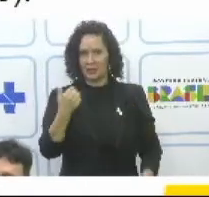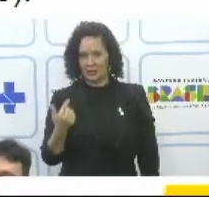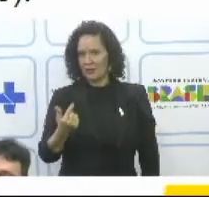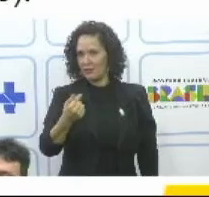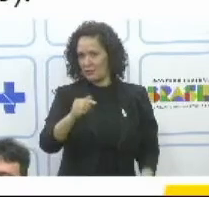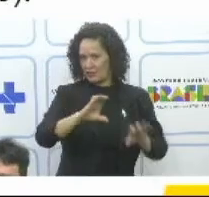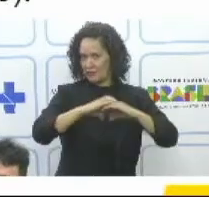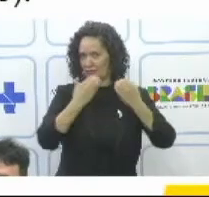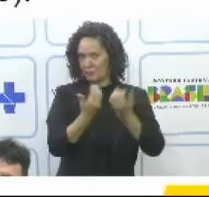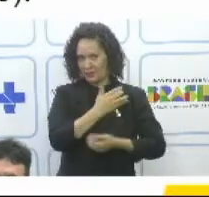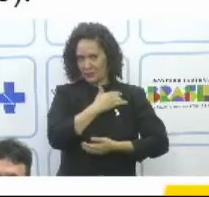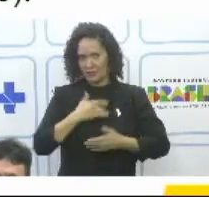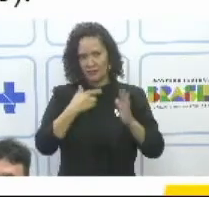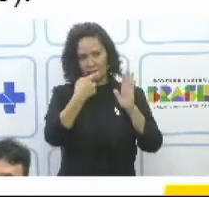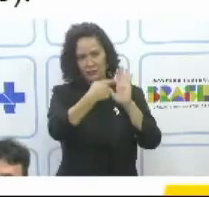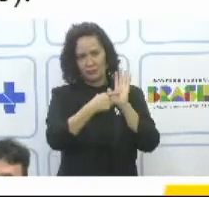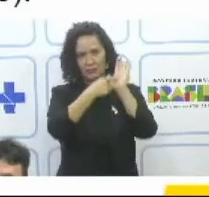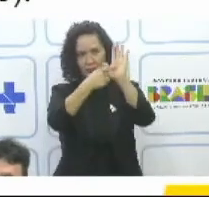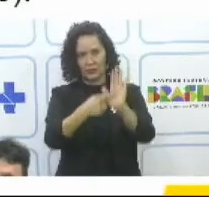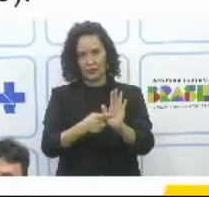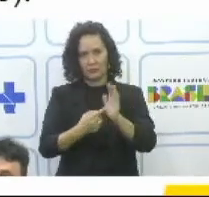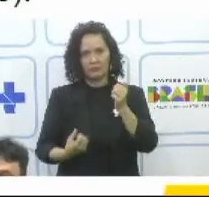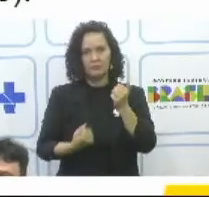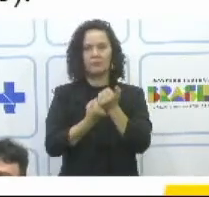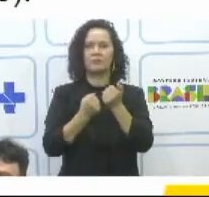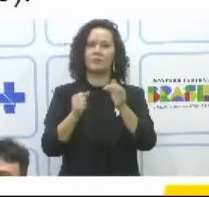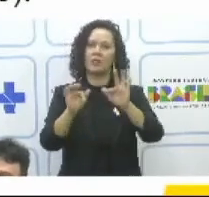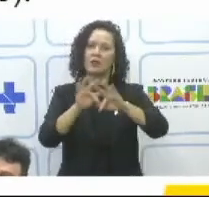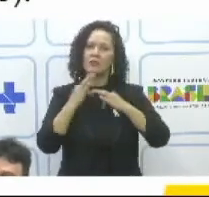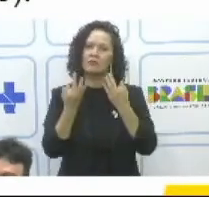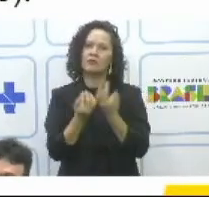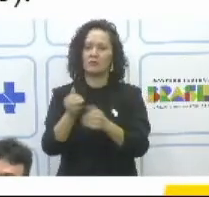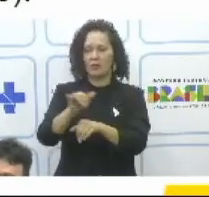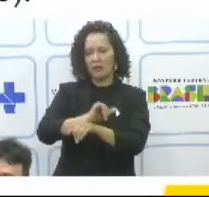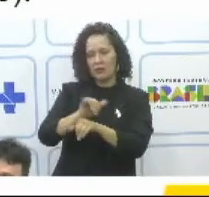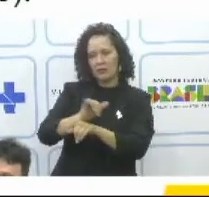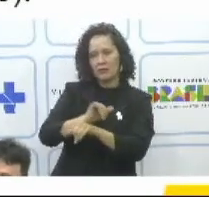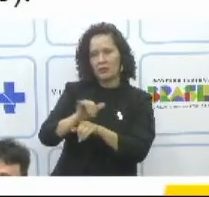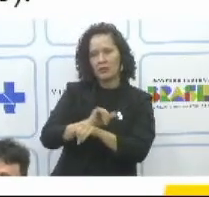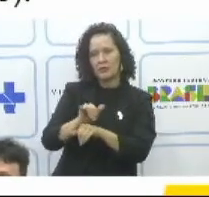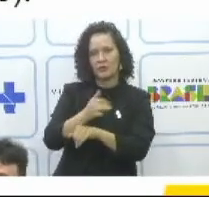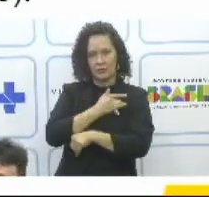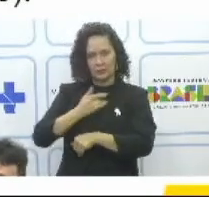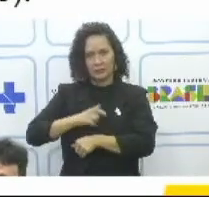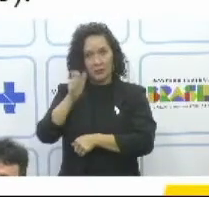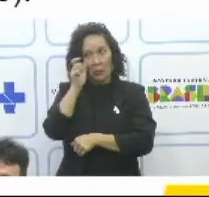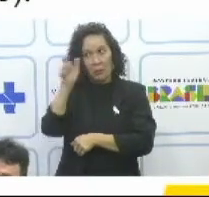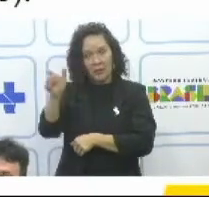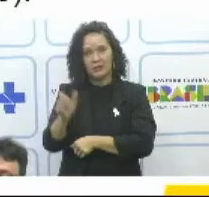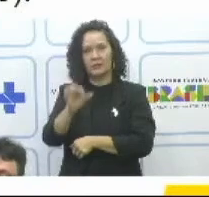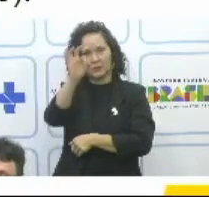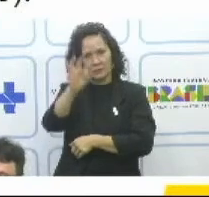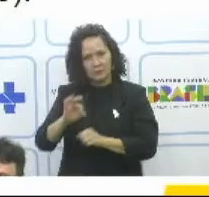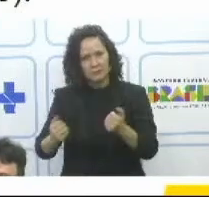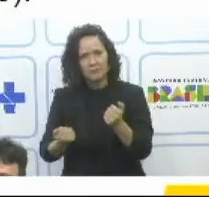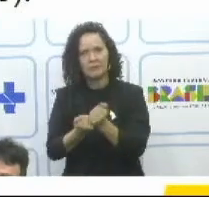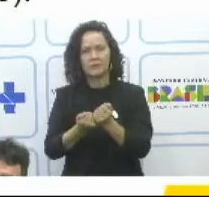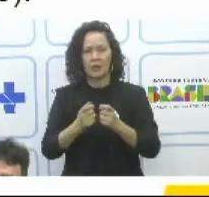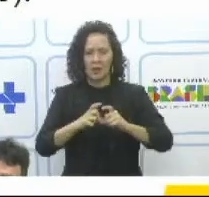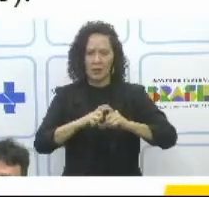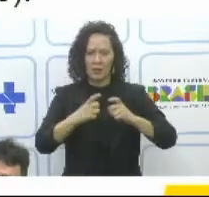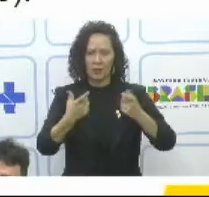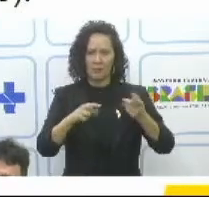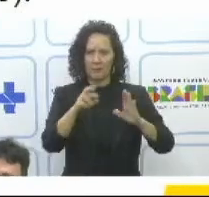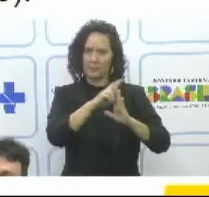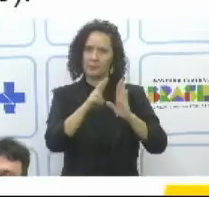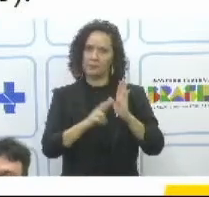traz, né, a defesa da estratégia de saúde da família para a consolidação de um modelo de atenção resolutivo e o aumento da